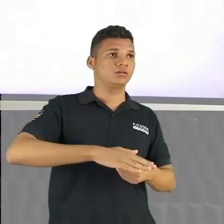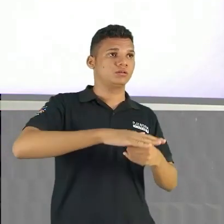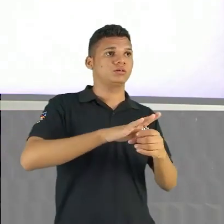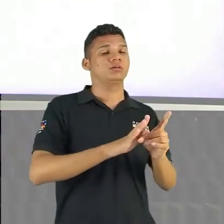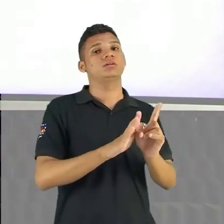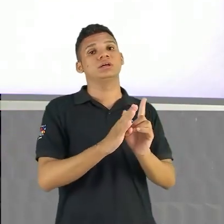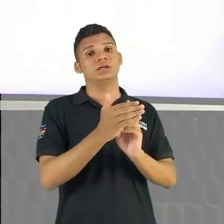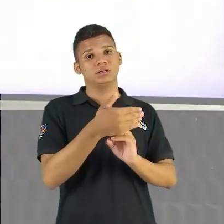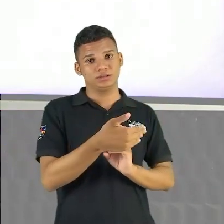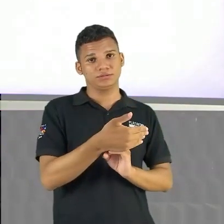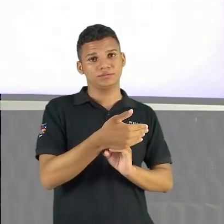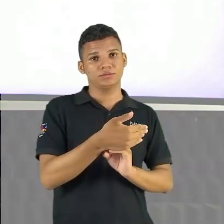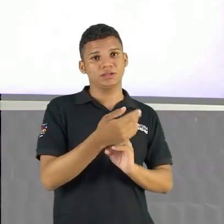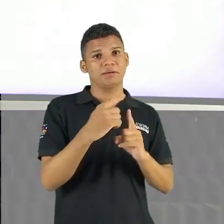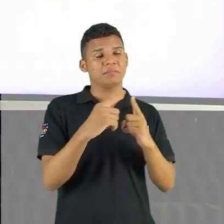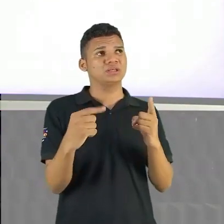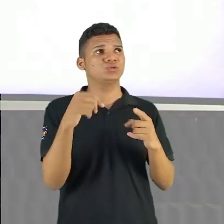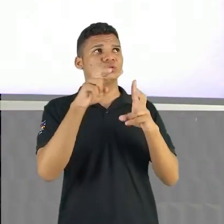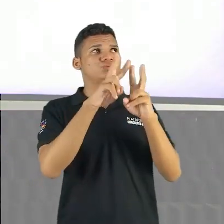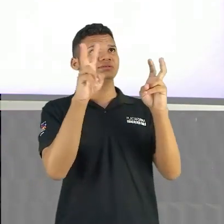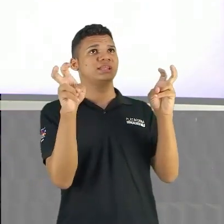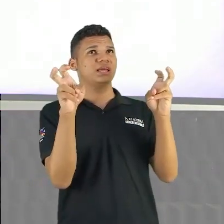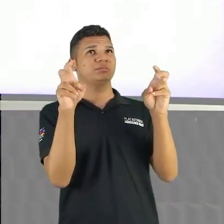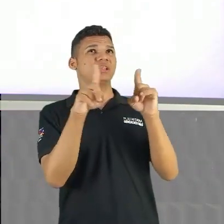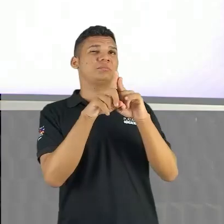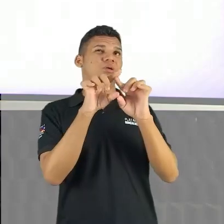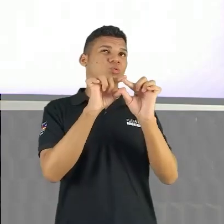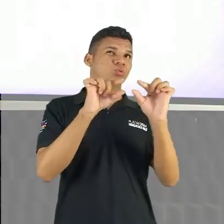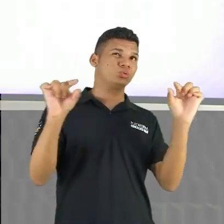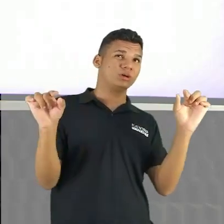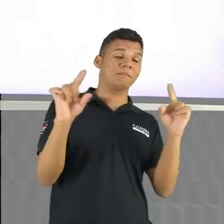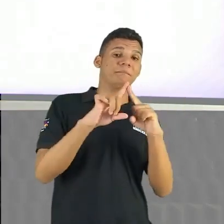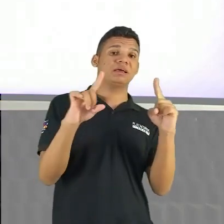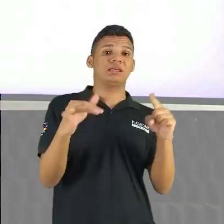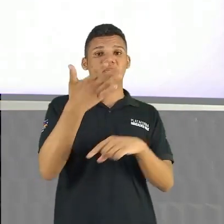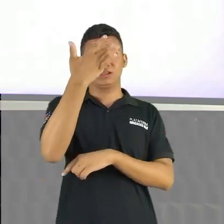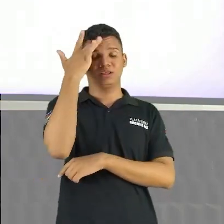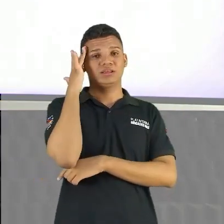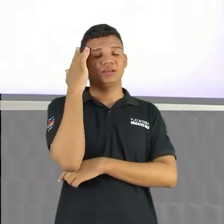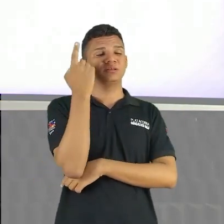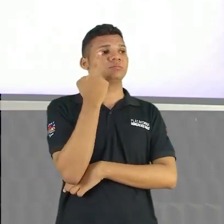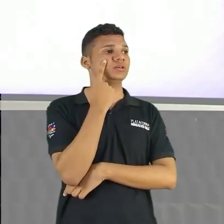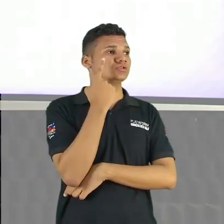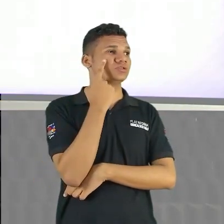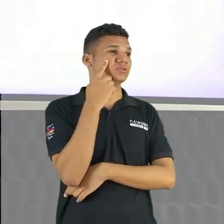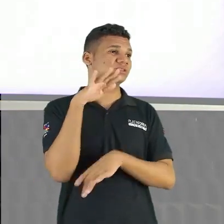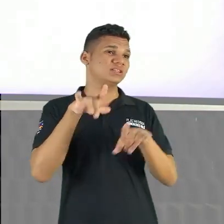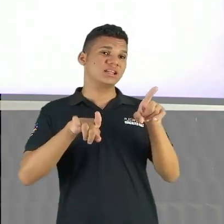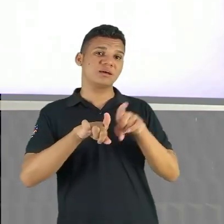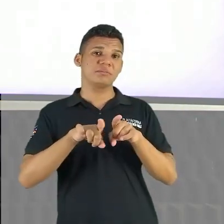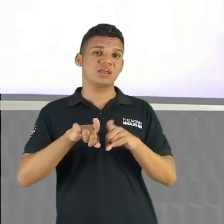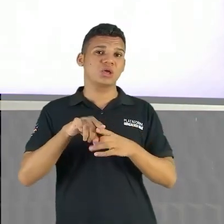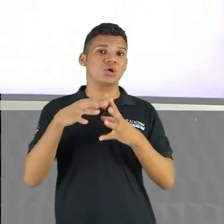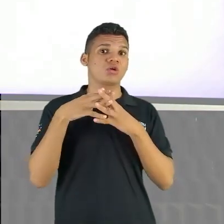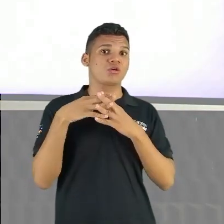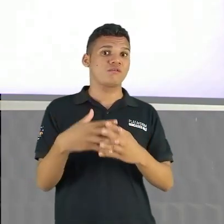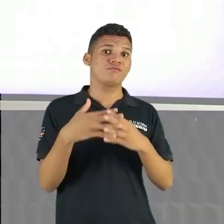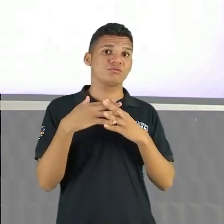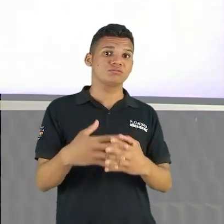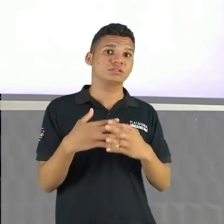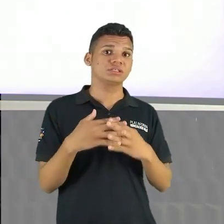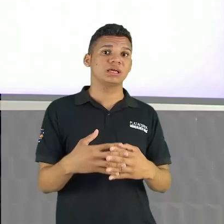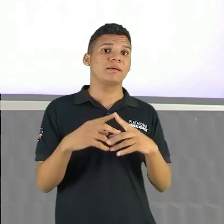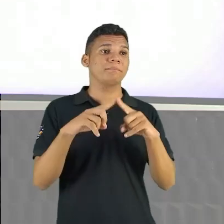cuidados o tema parece um pouco grande e muita gente ali ficou meio confuso e até achou o tema